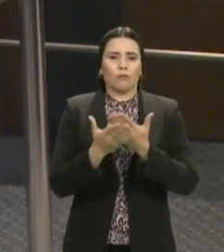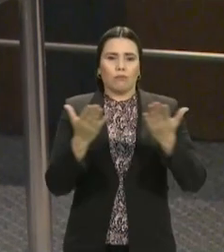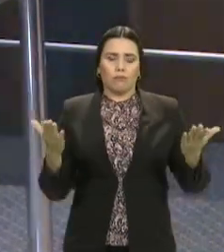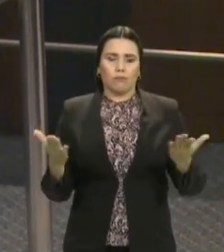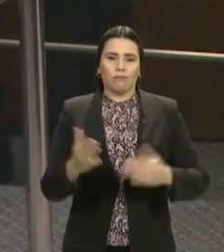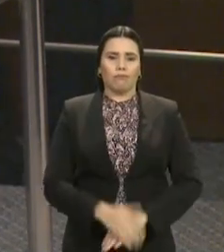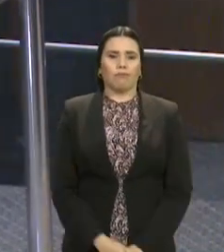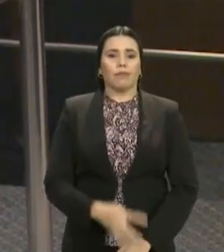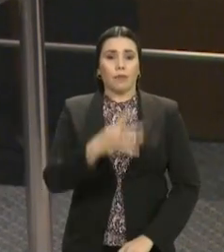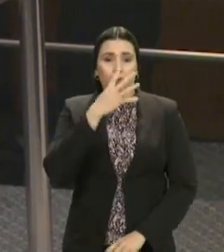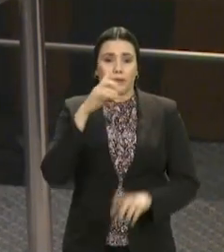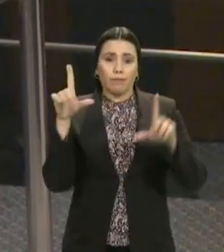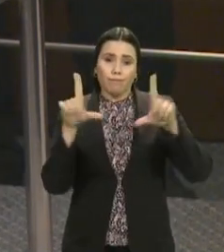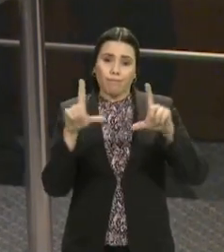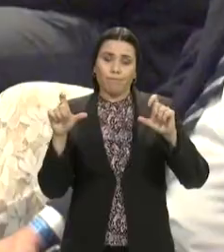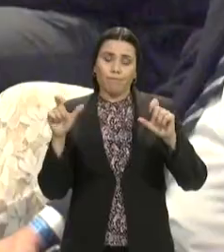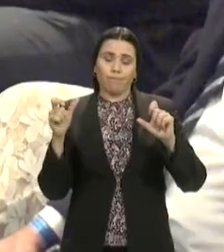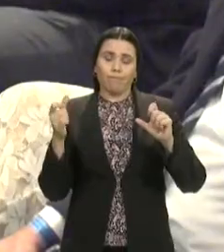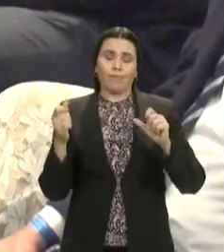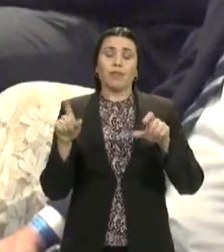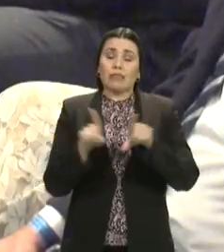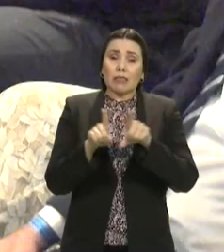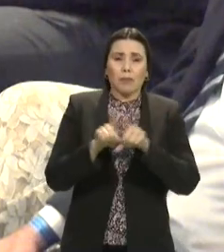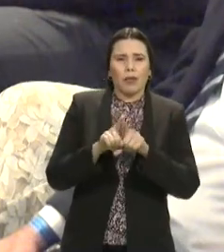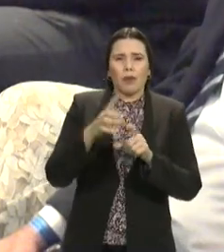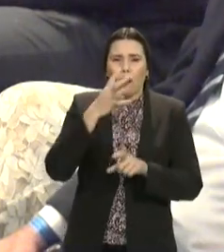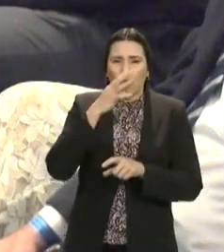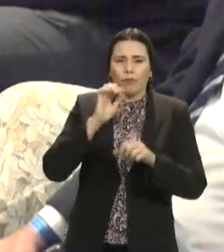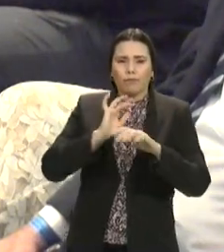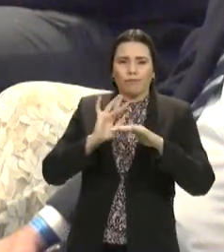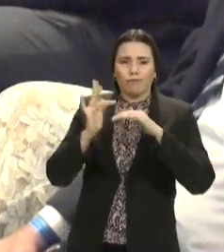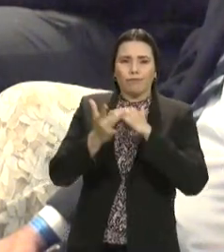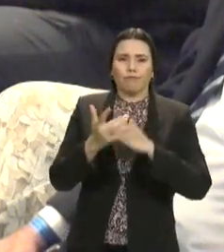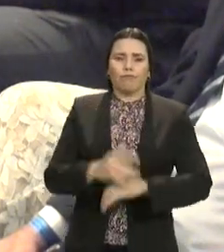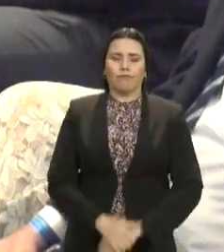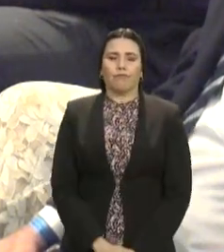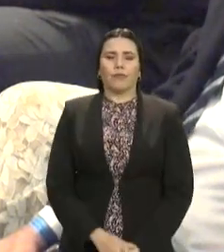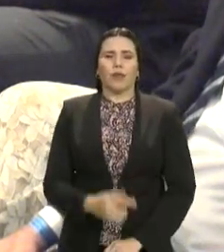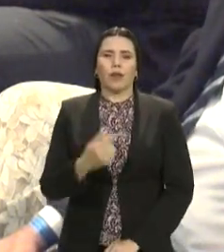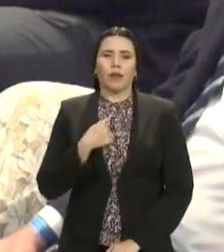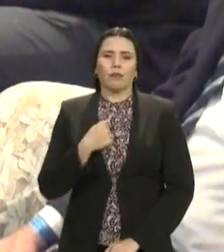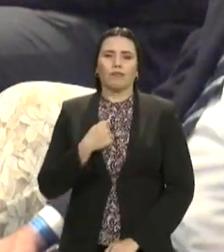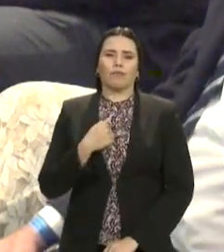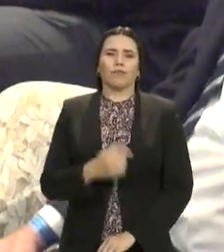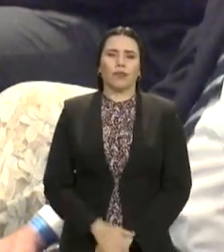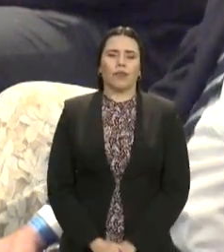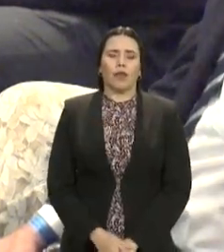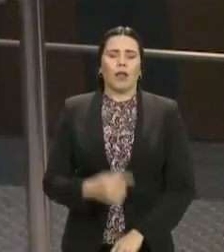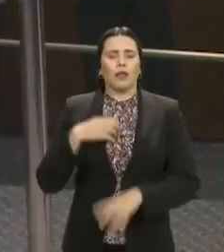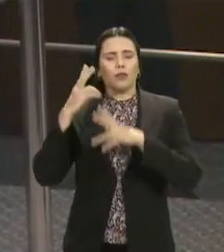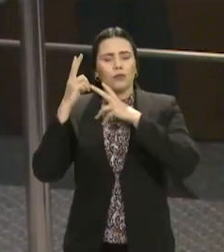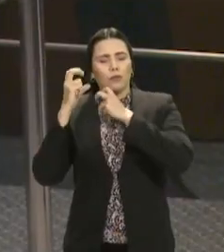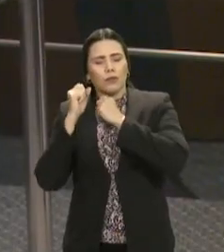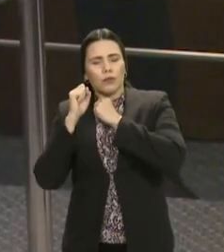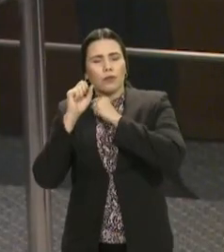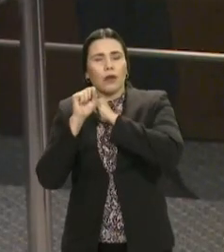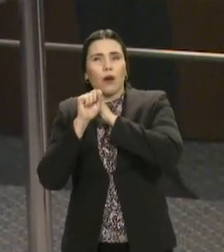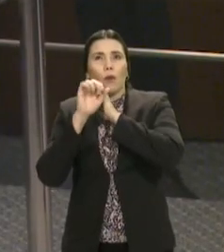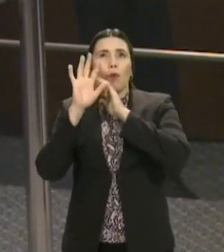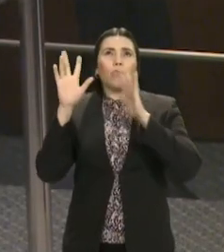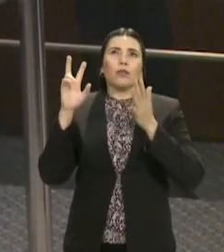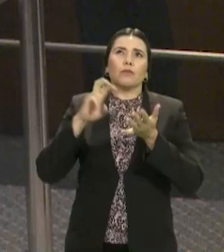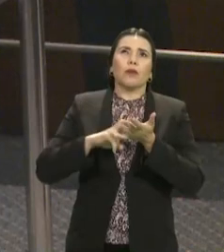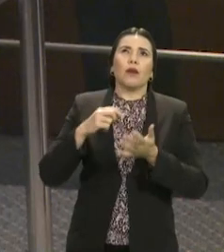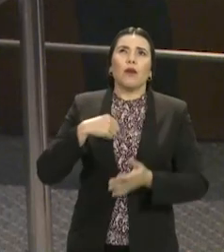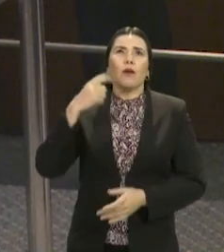sociais. Hoje eu acordei e fiquei pensando, será que hoje eu já sou governador